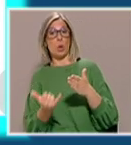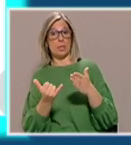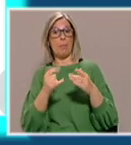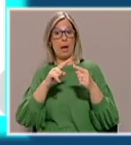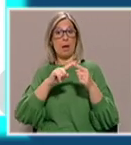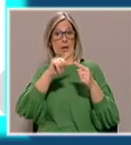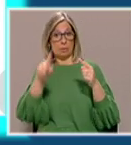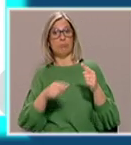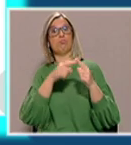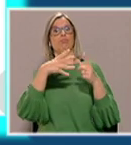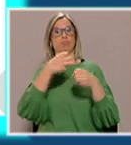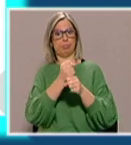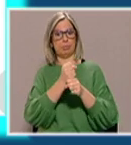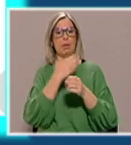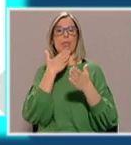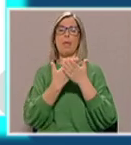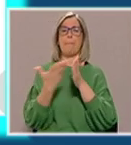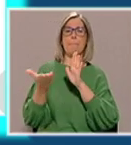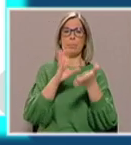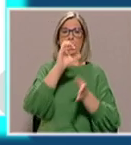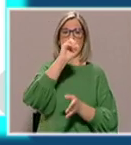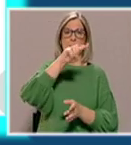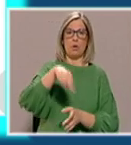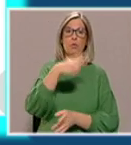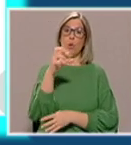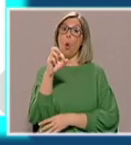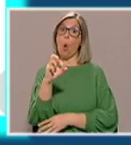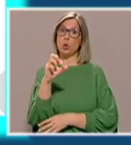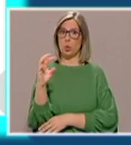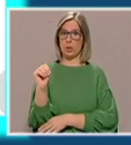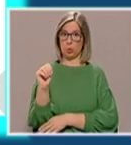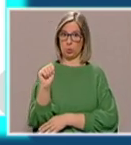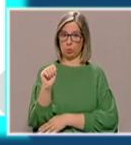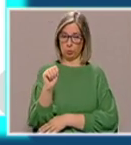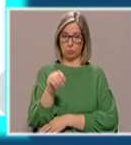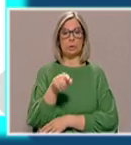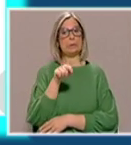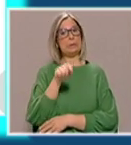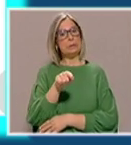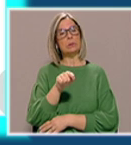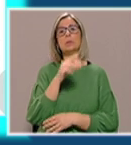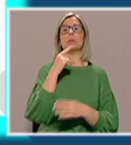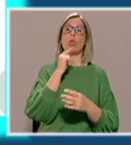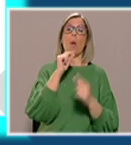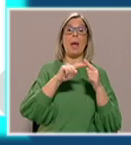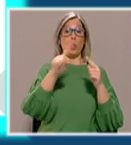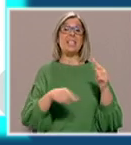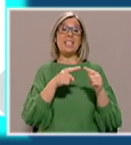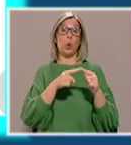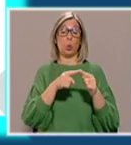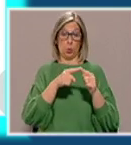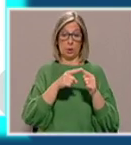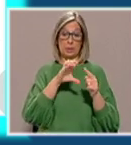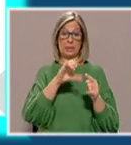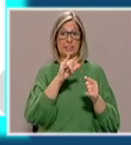de 0,8 segundos e dá-se então o nome do ciclo cardíaco. Este ciclo cardíaco é constituído por 3 fases. A primeira,